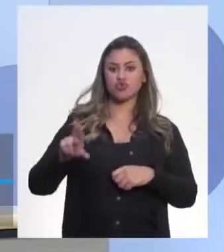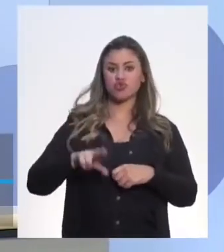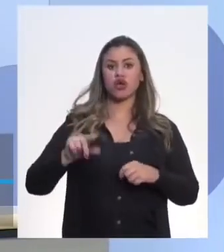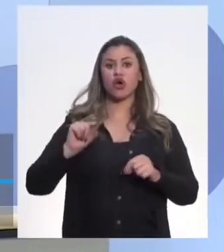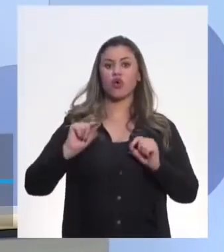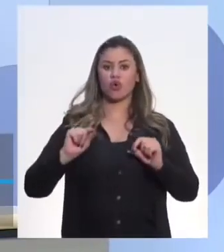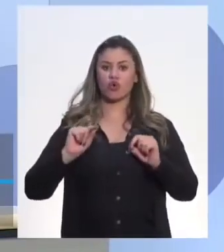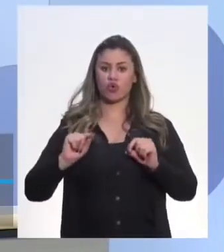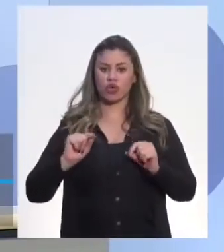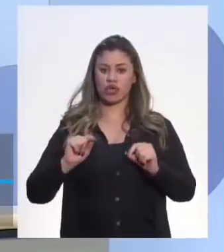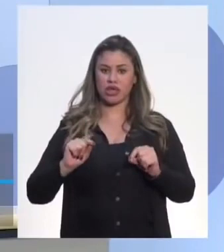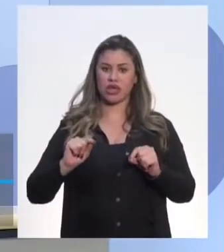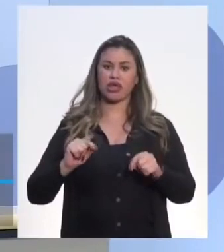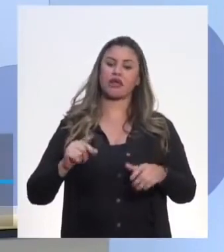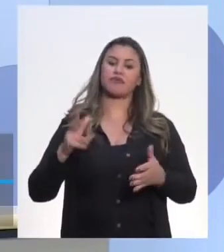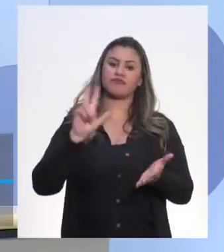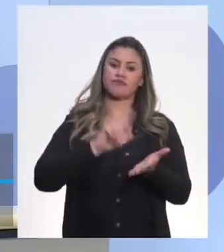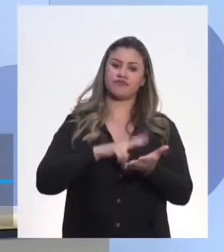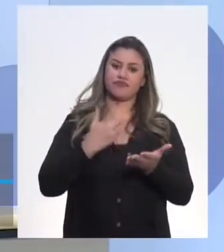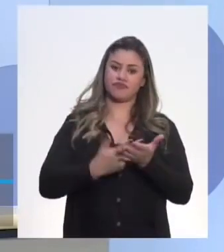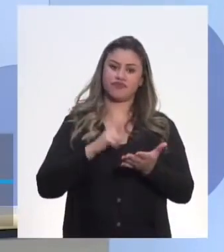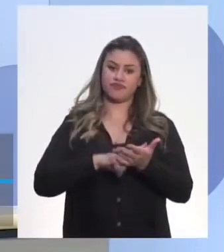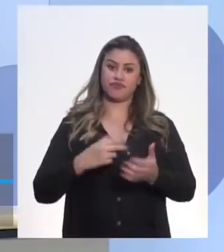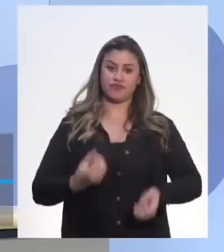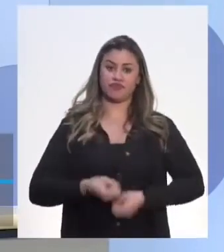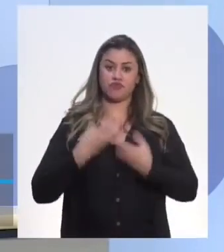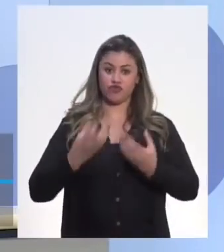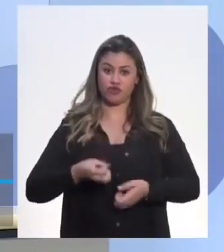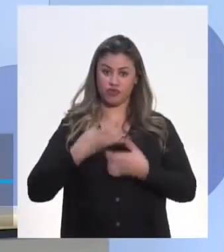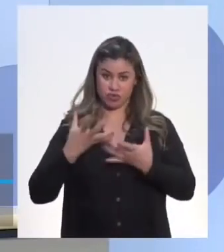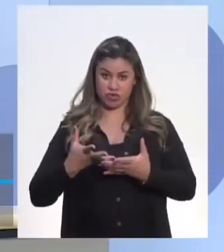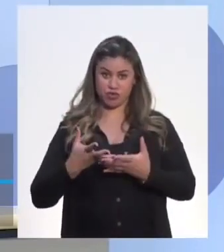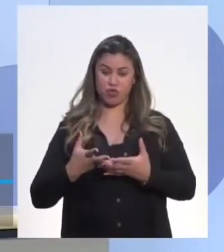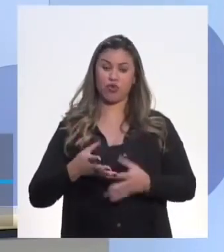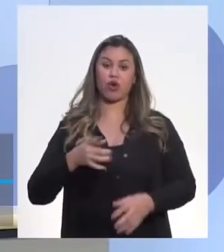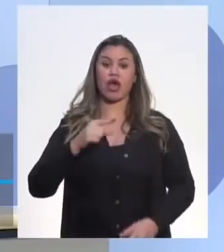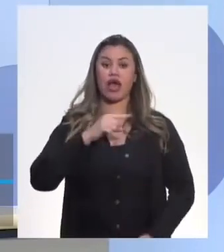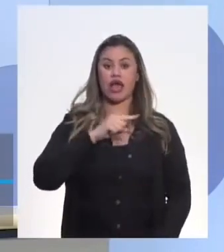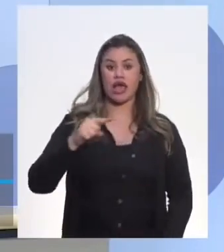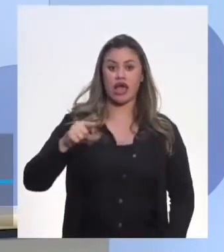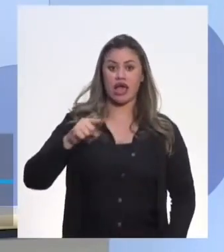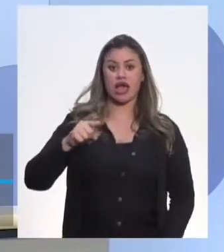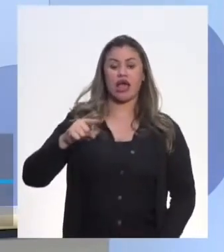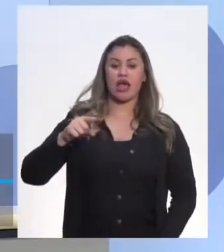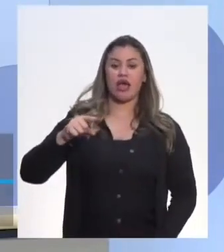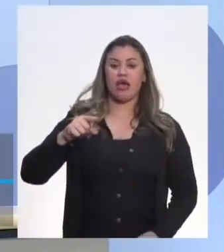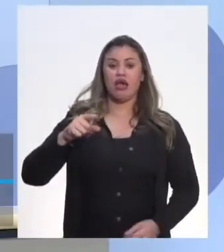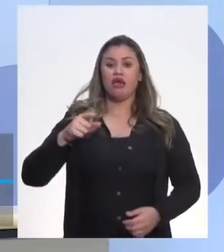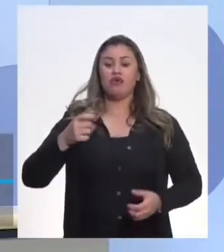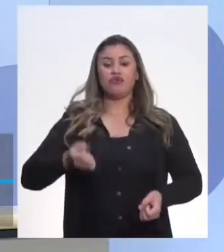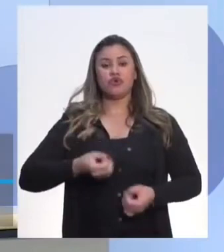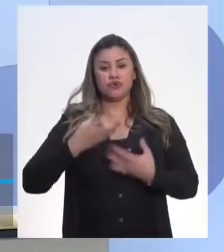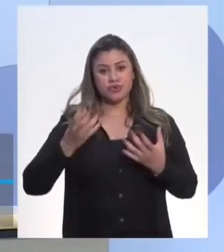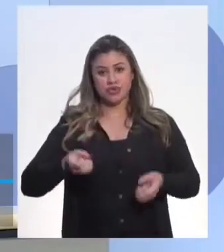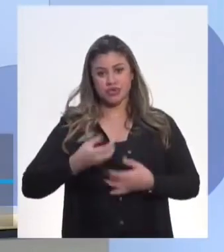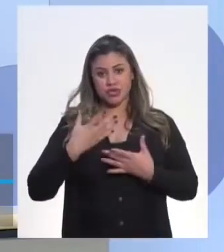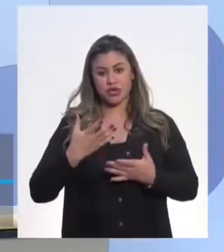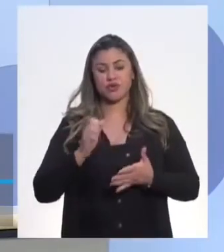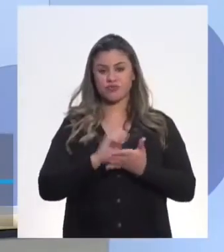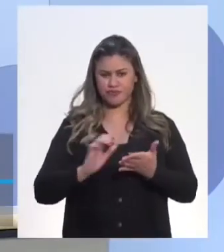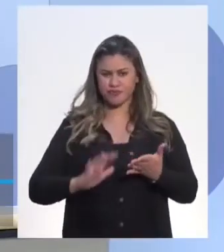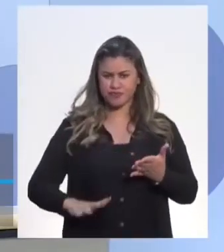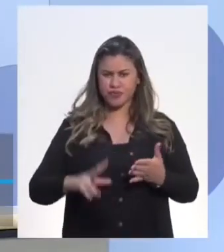orientamos que a tal da interpretação desses dados basicamente para esse anunciado na lei para esse tipo de